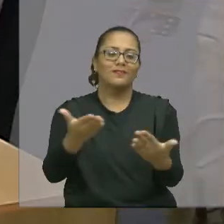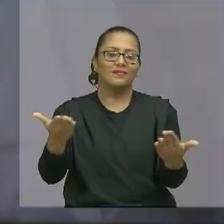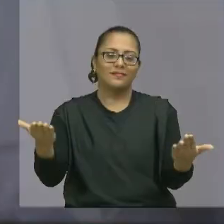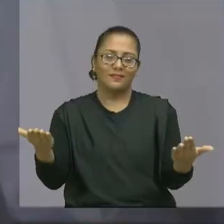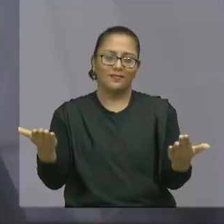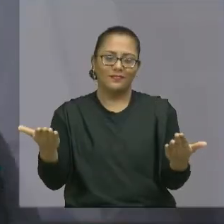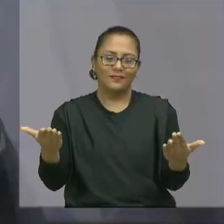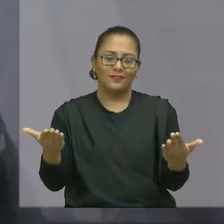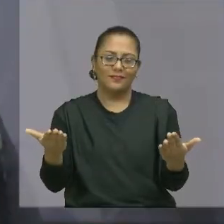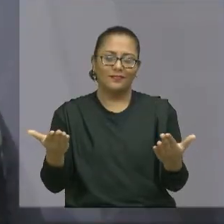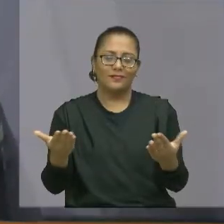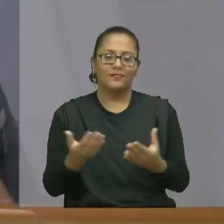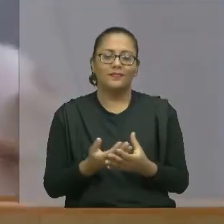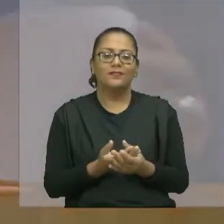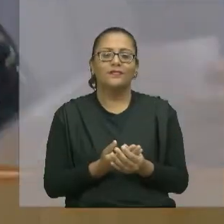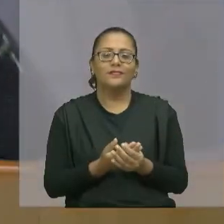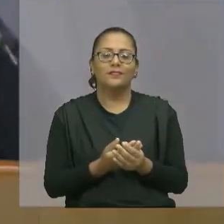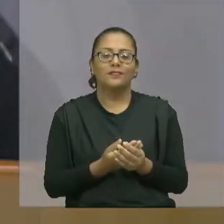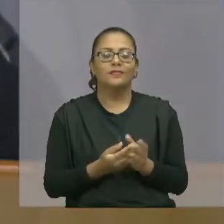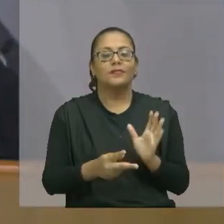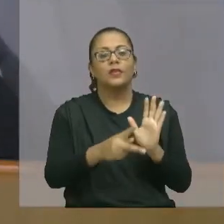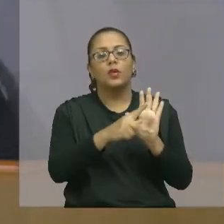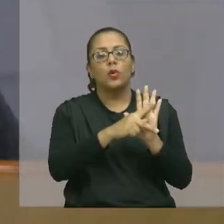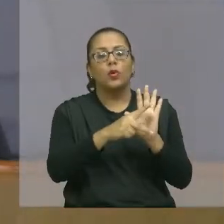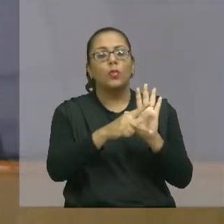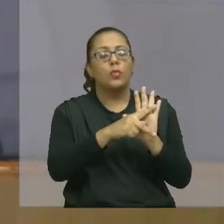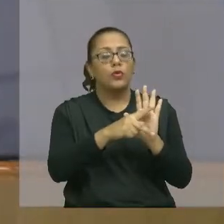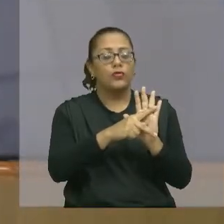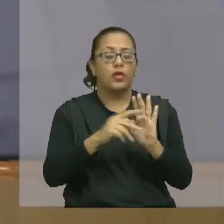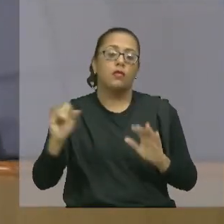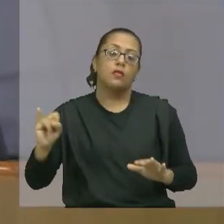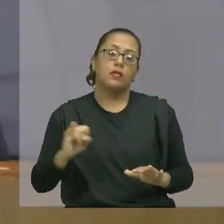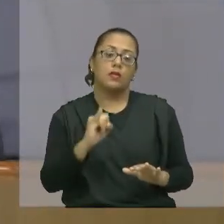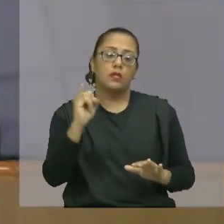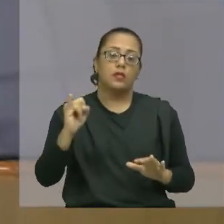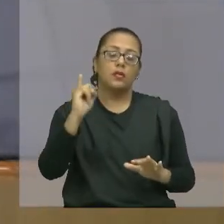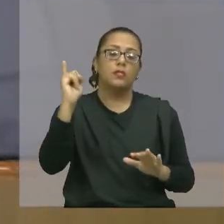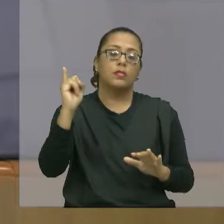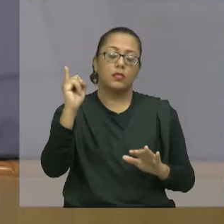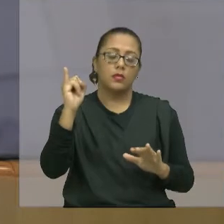Esse projeto do Executivo é um projeto importante.